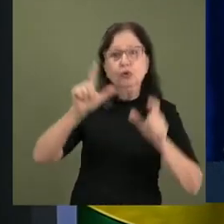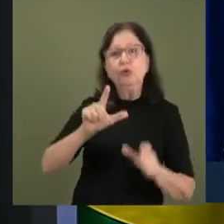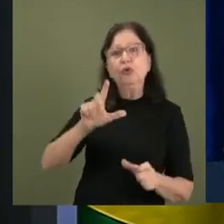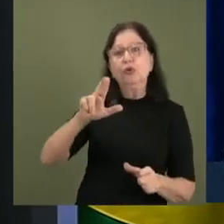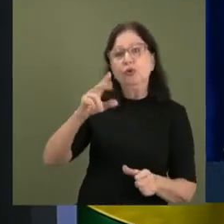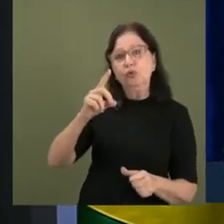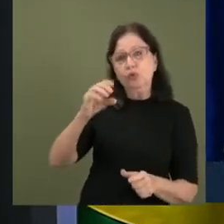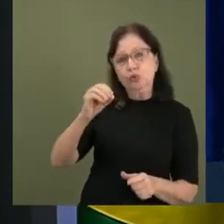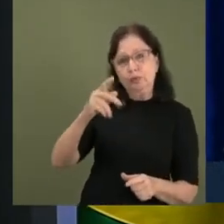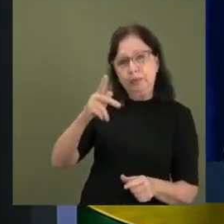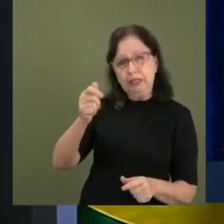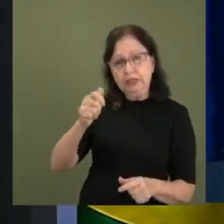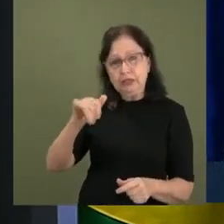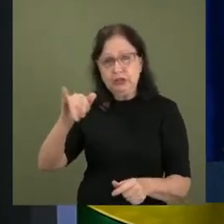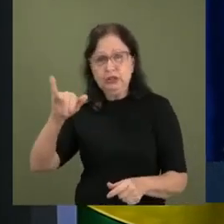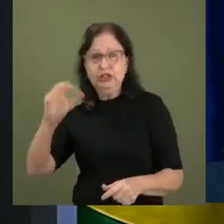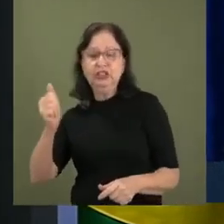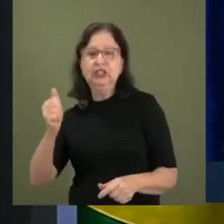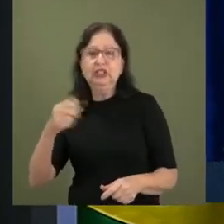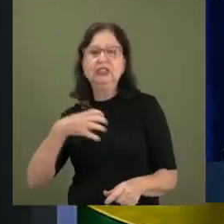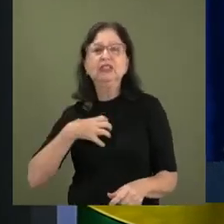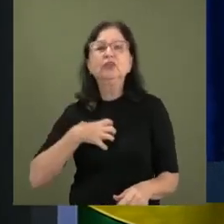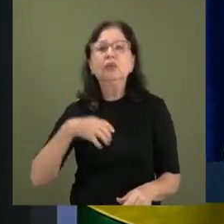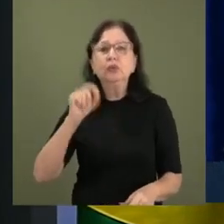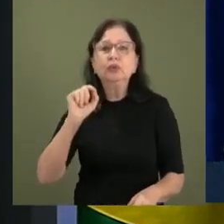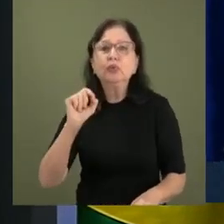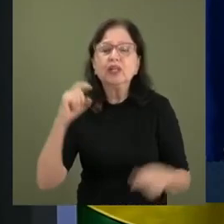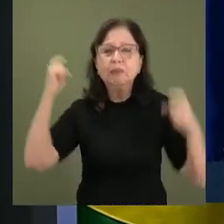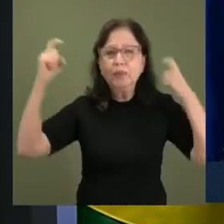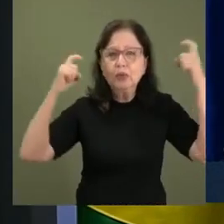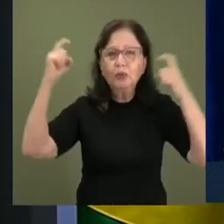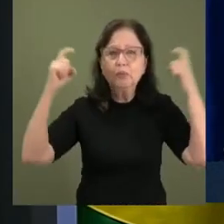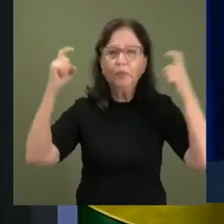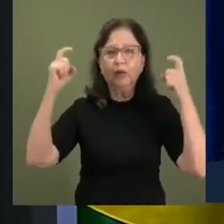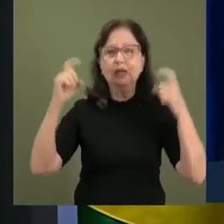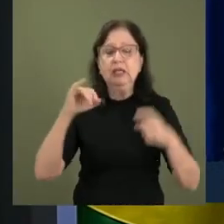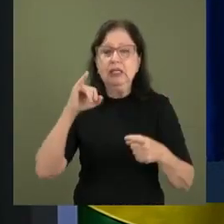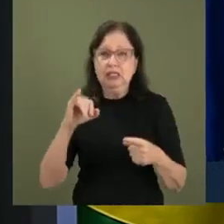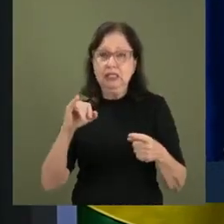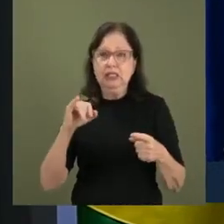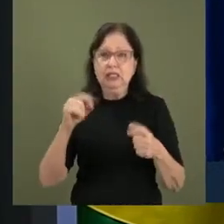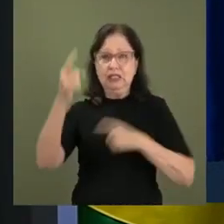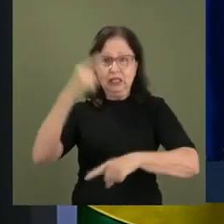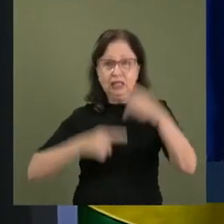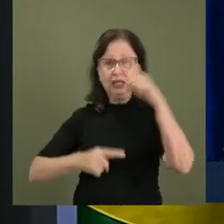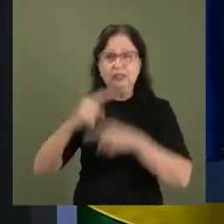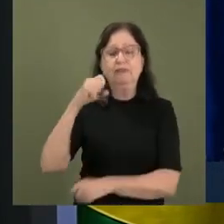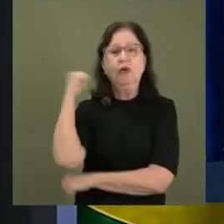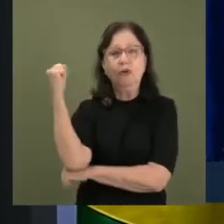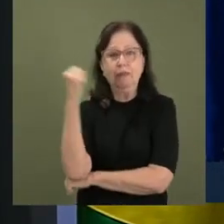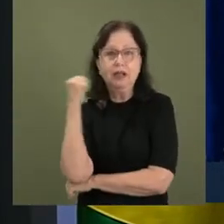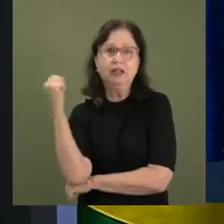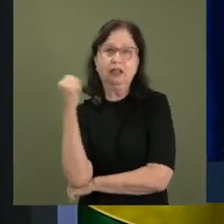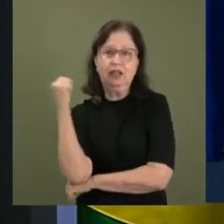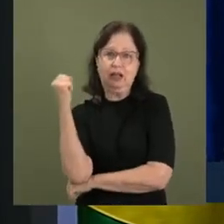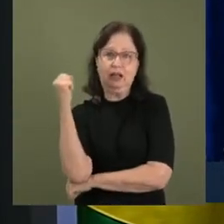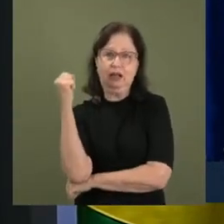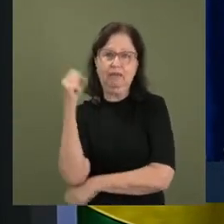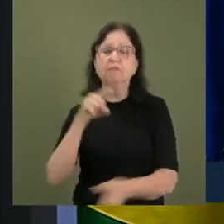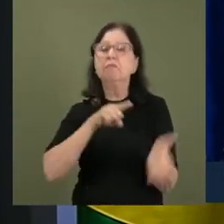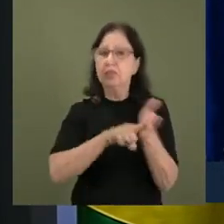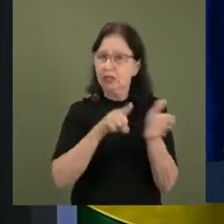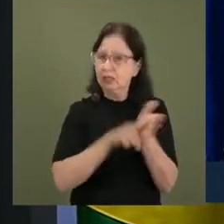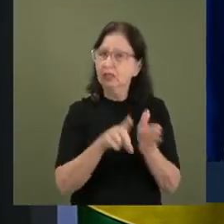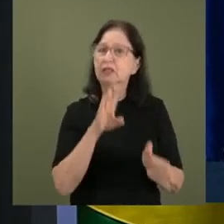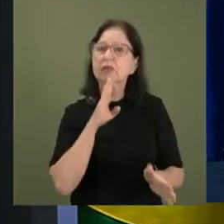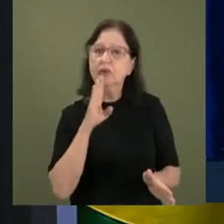importantes e sintomas preocupantes, principalmente se a dependência vai ficando muito grave. Então, eu tenho pesquisas que vão falar que o